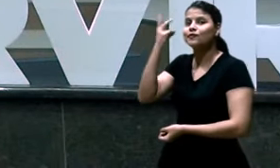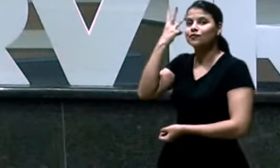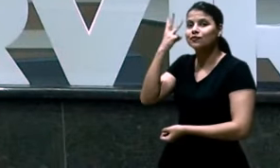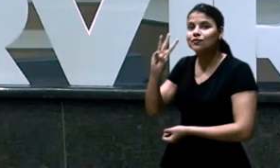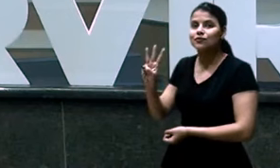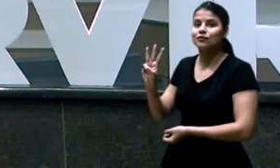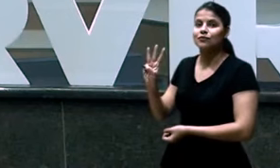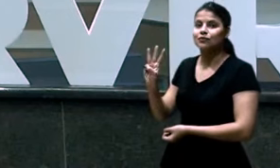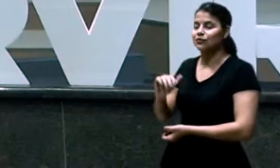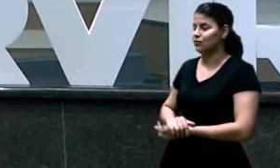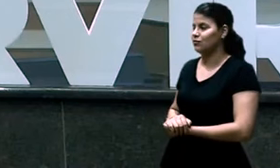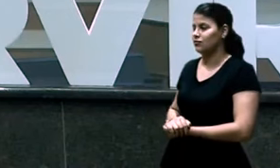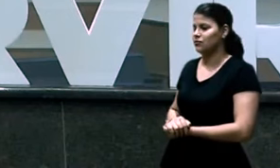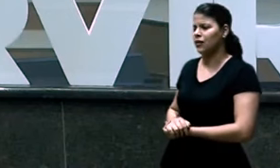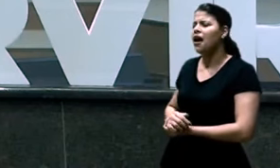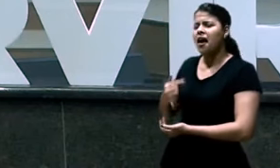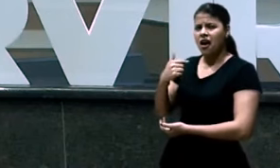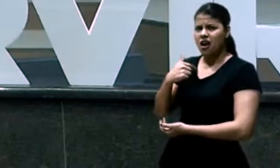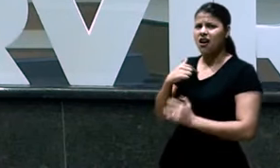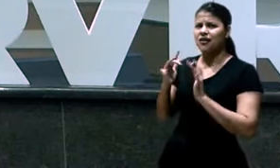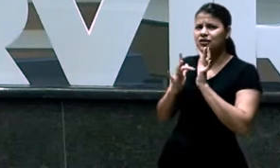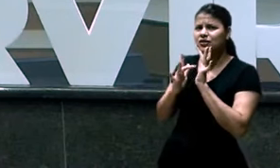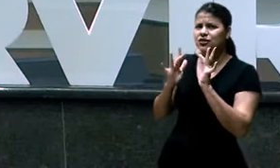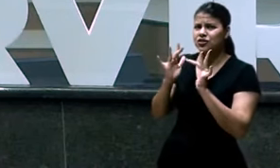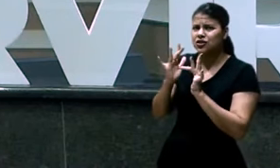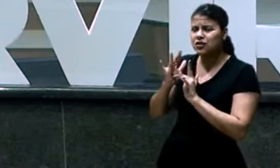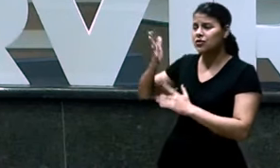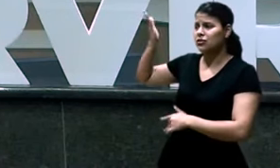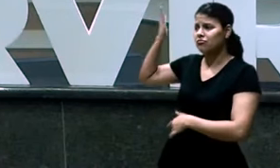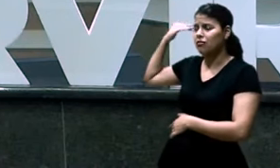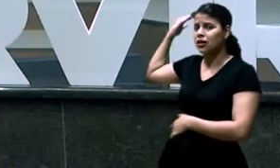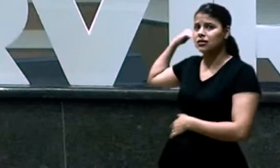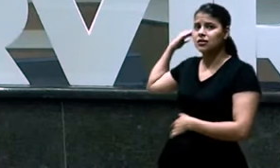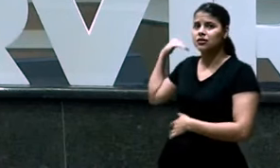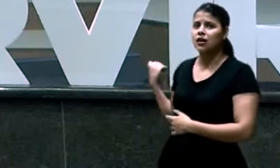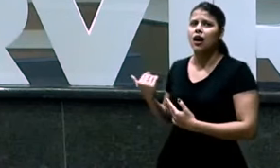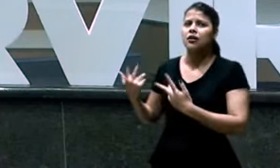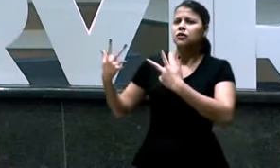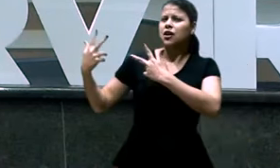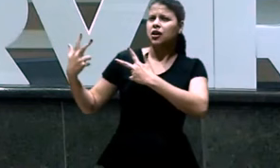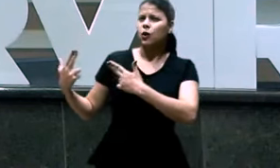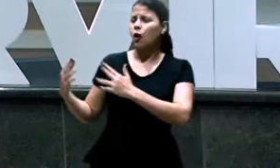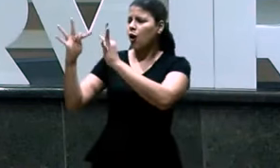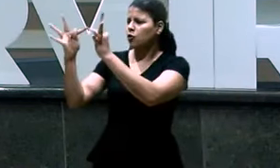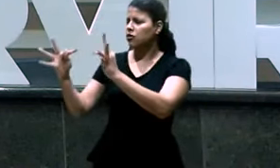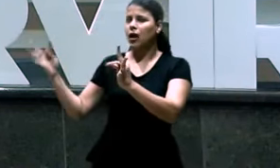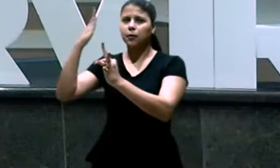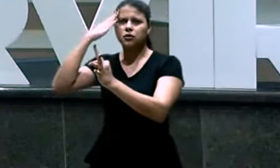eu era na eternidade como o templo de Salomão, riqueza,